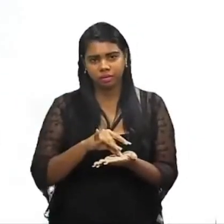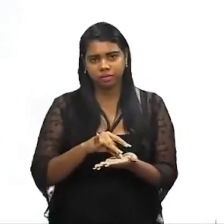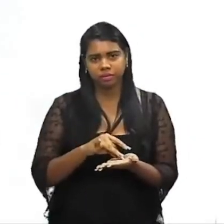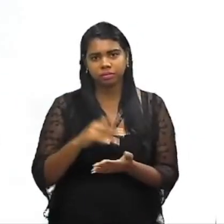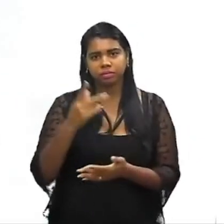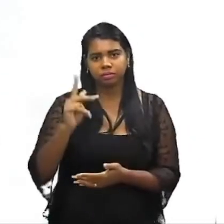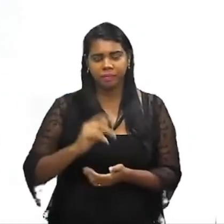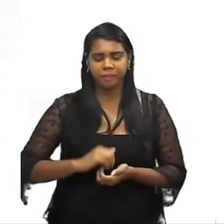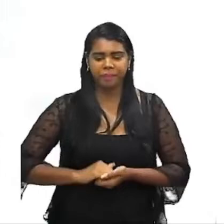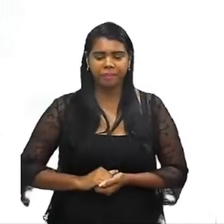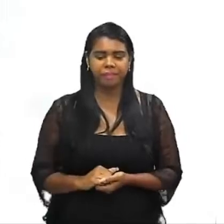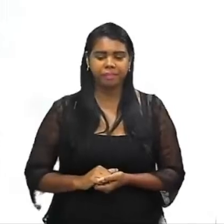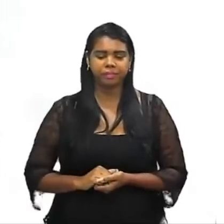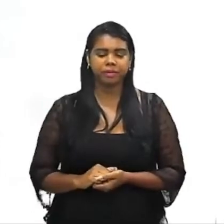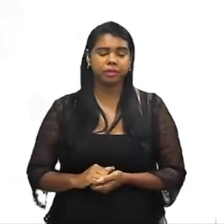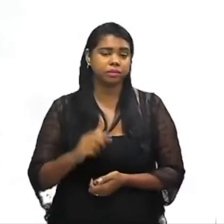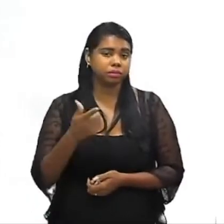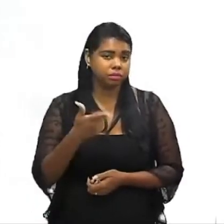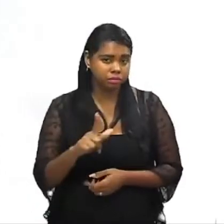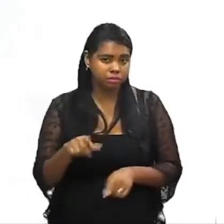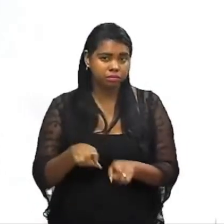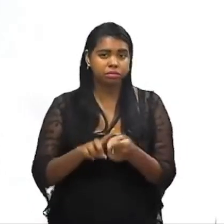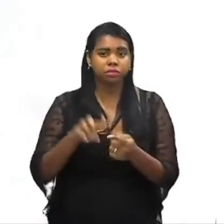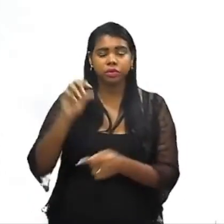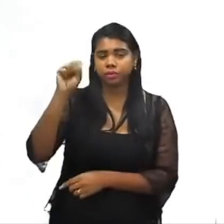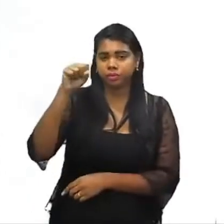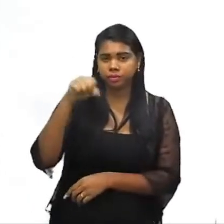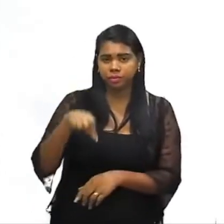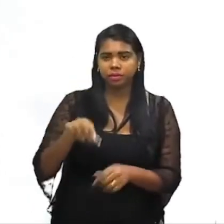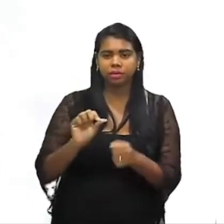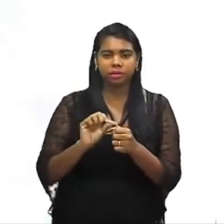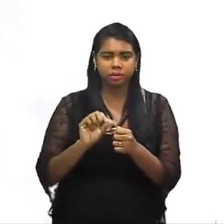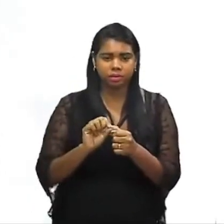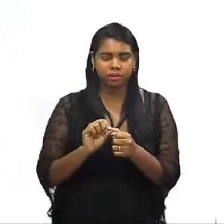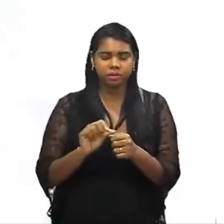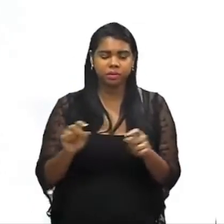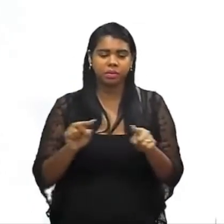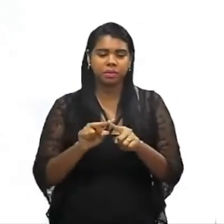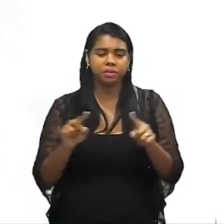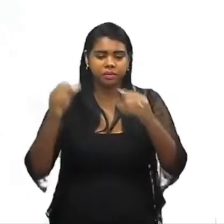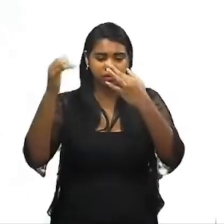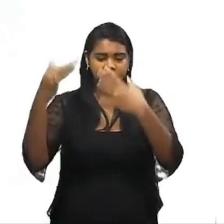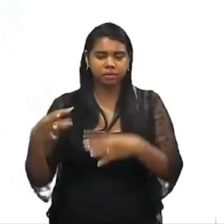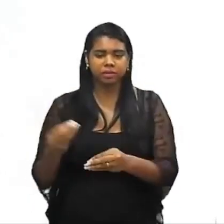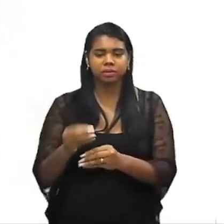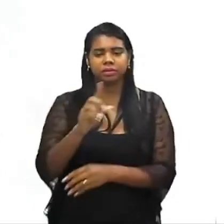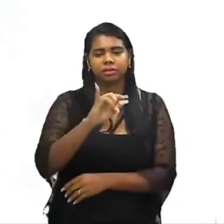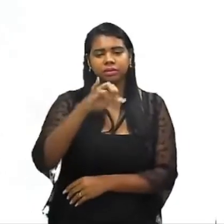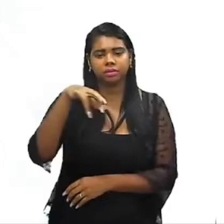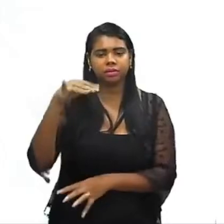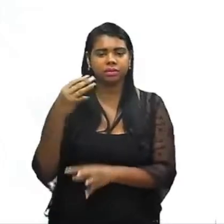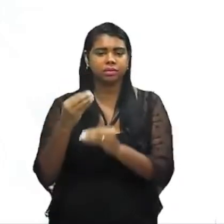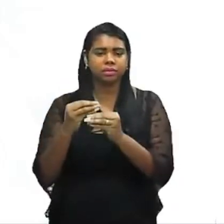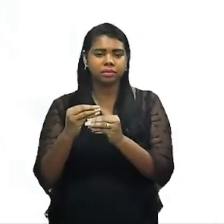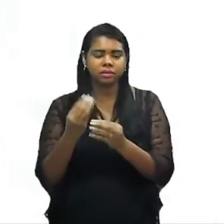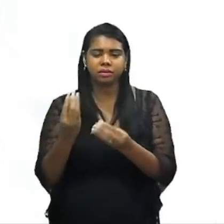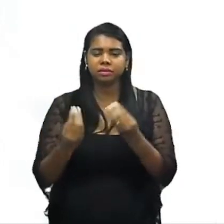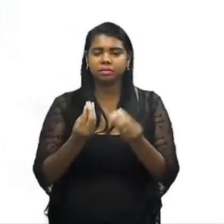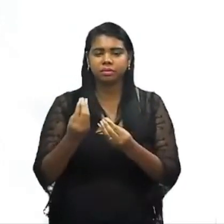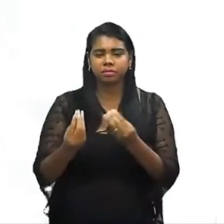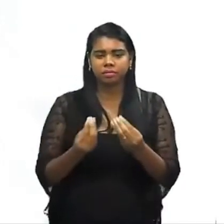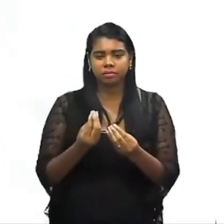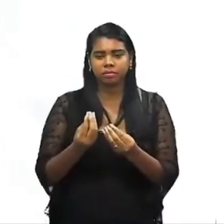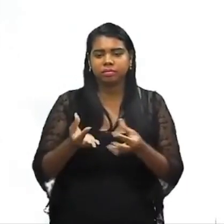sua obra. Então, tem escultor que não, tem escultor que sim, faz esse esboço. Mas quando a gente fala de linha, a gente está falando daquela linha que está